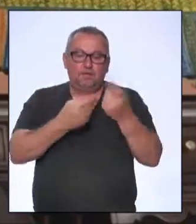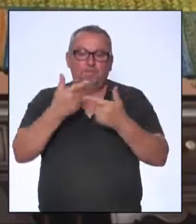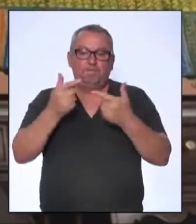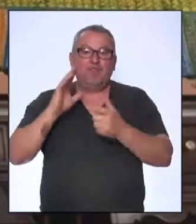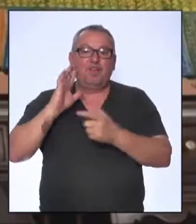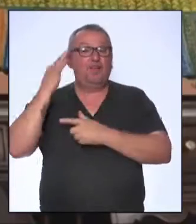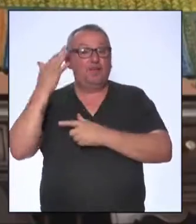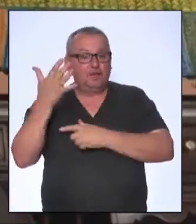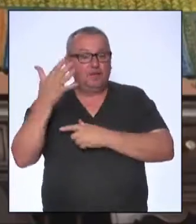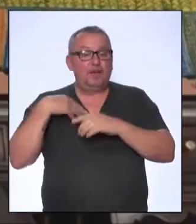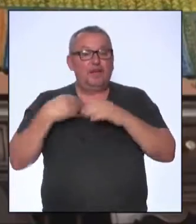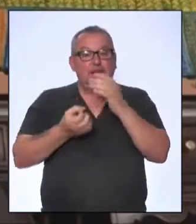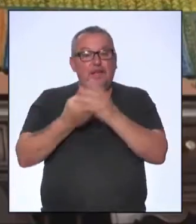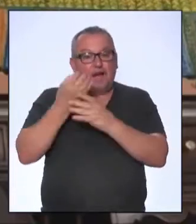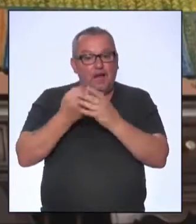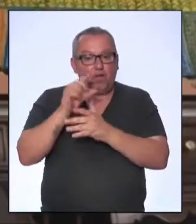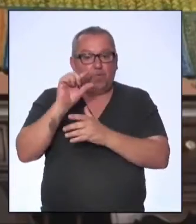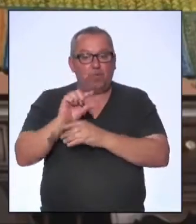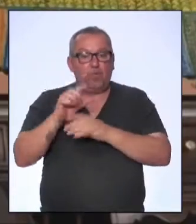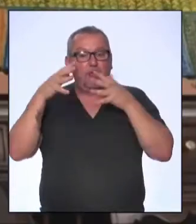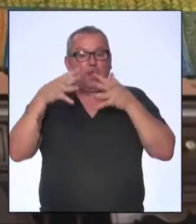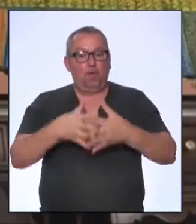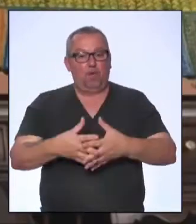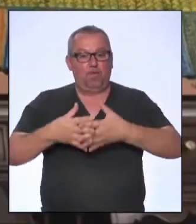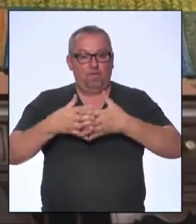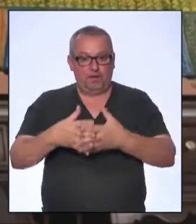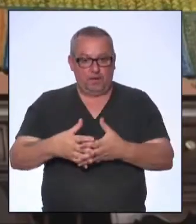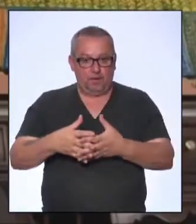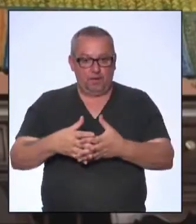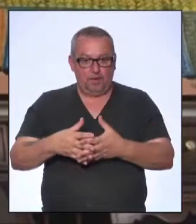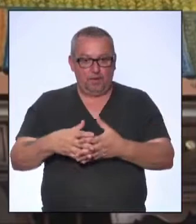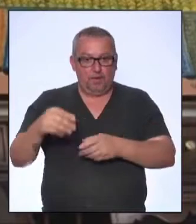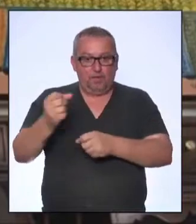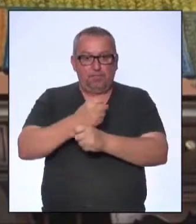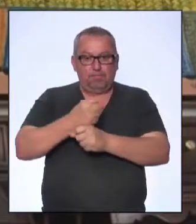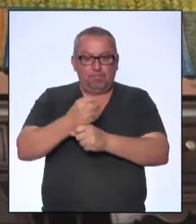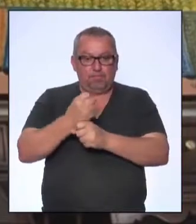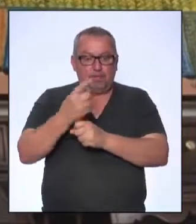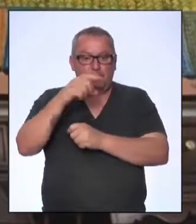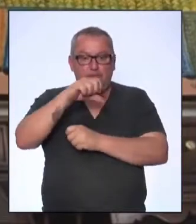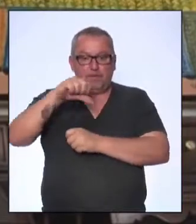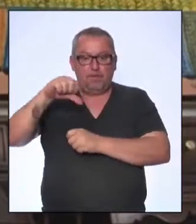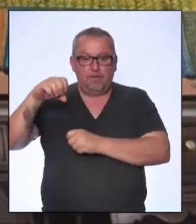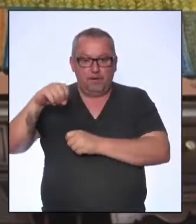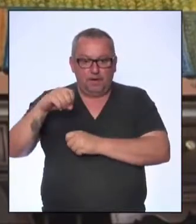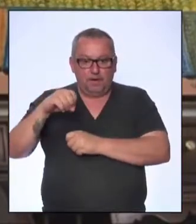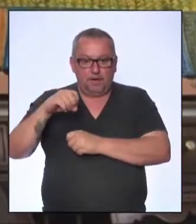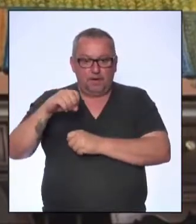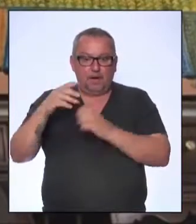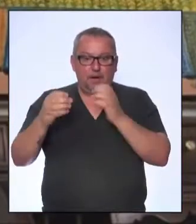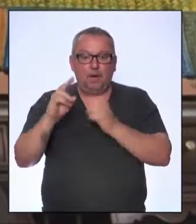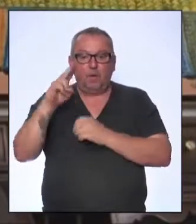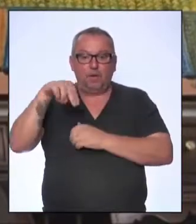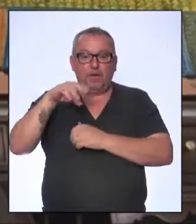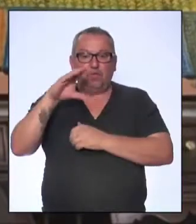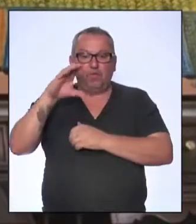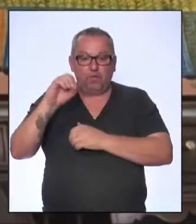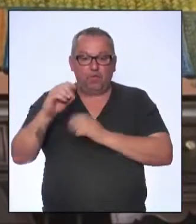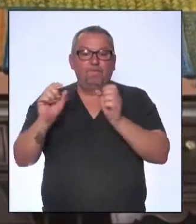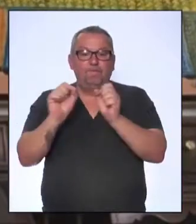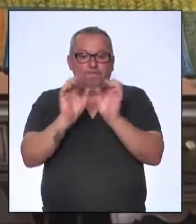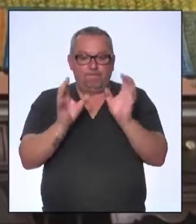da história criaram um pouco essa confusão, né? Nos anos 90, a Unesco instituiu uma